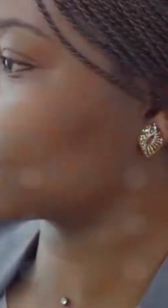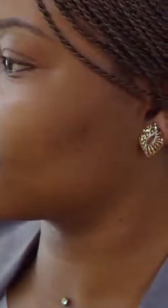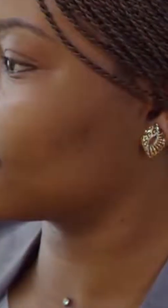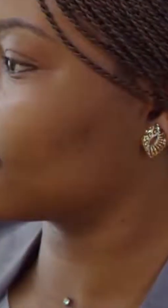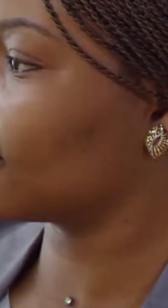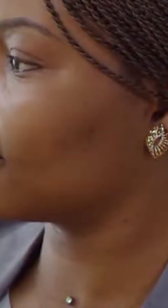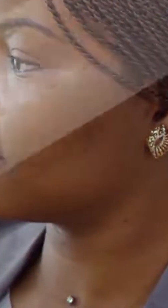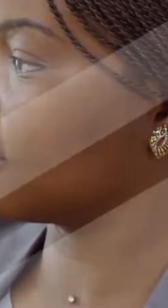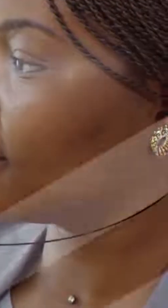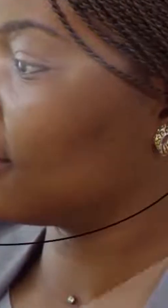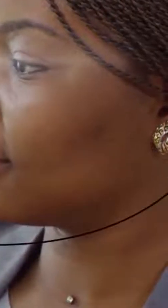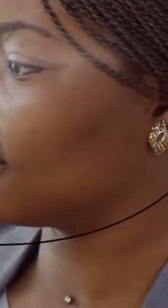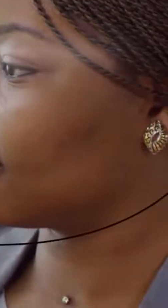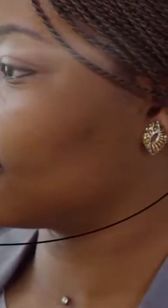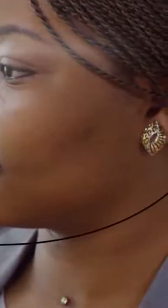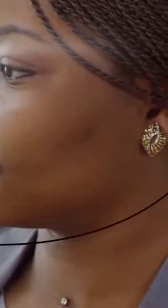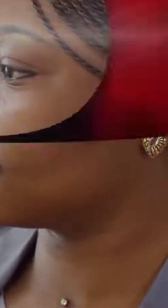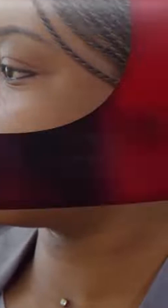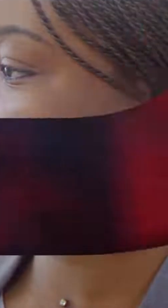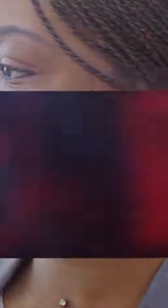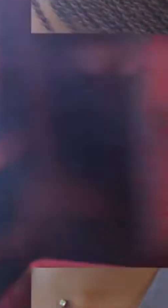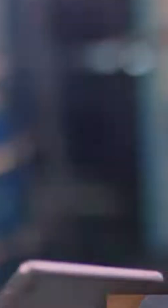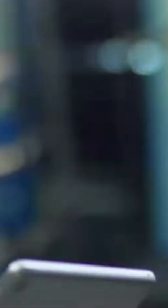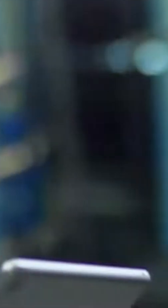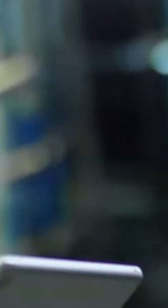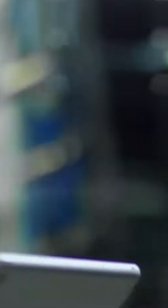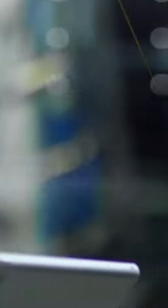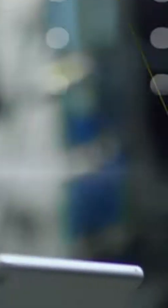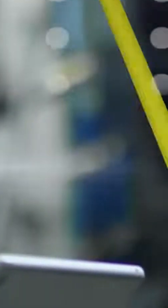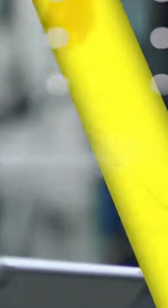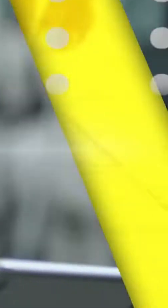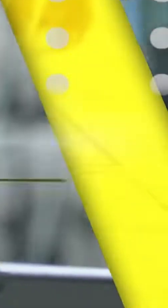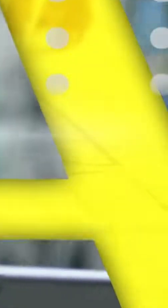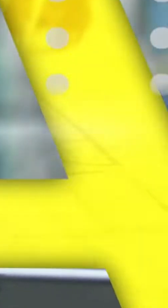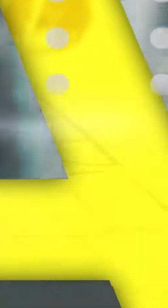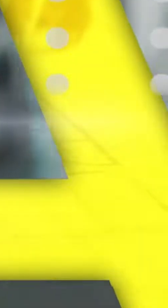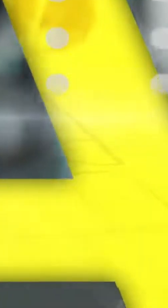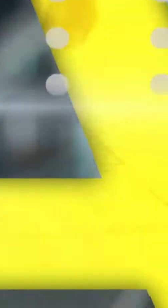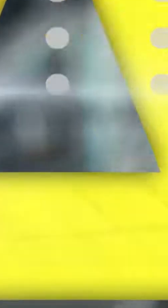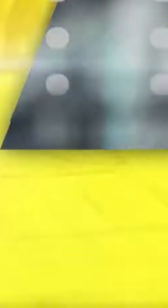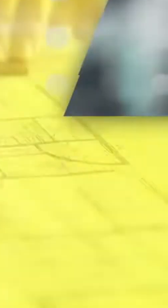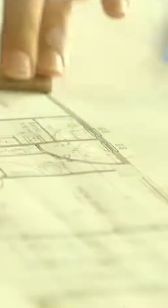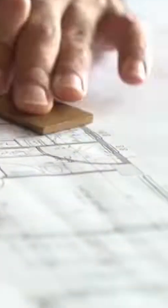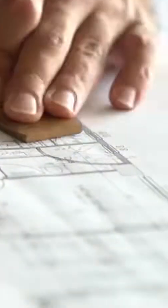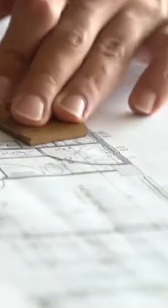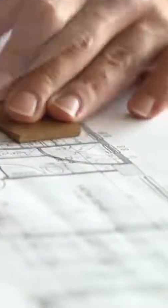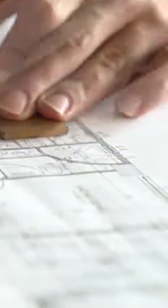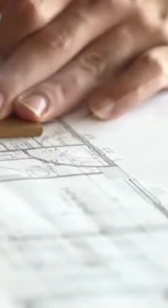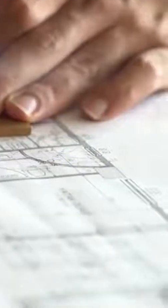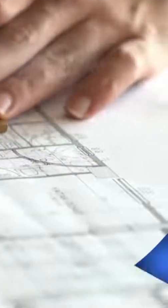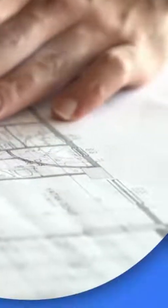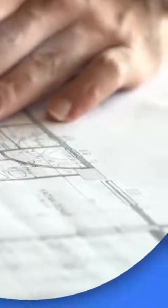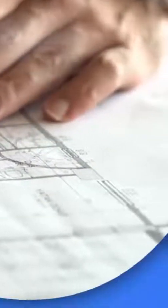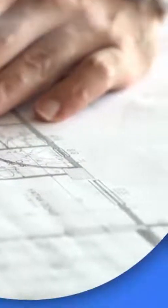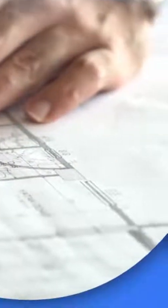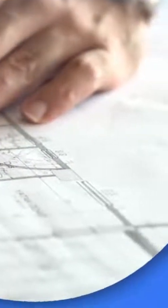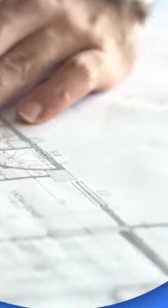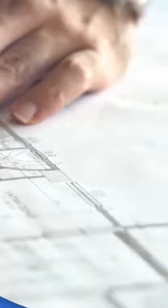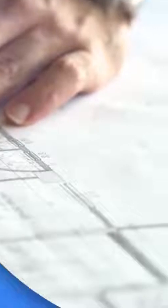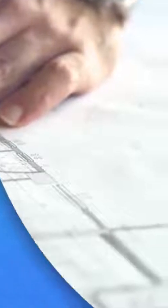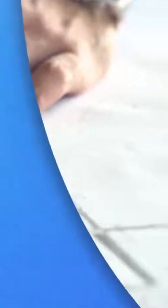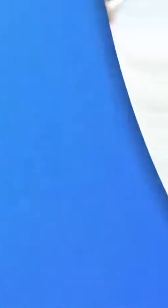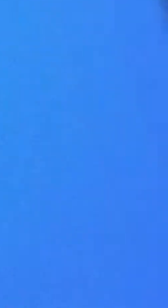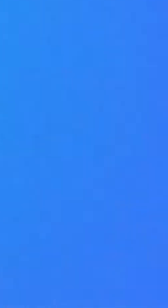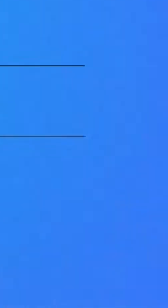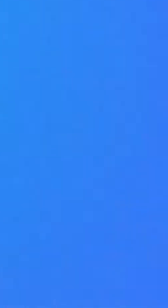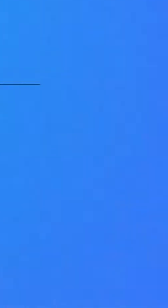no mural, homem com equipamentos de segurança mexendo no tablet, uma pessoa desenha no projeto. Letras nas tonalidades